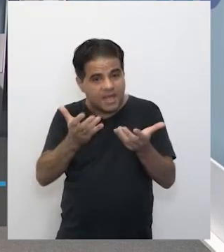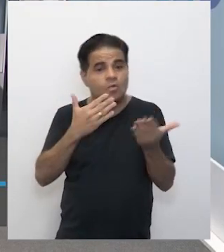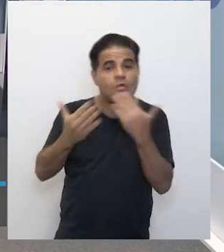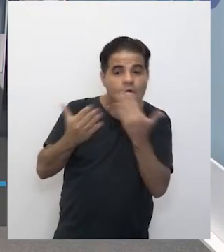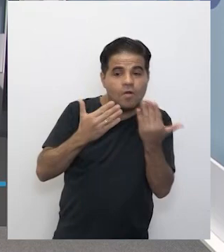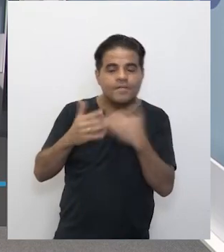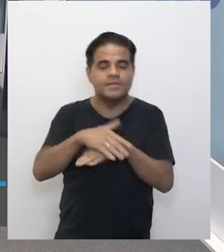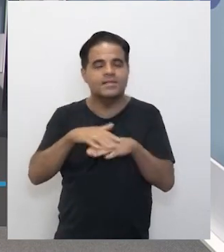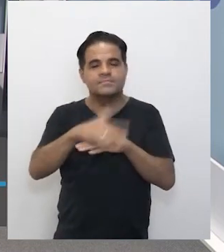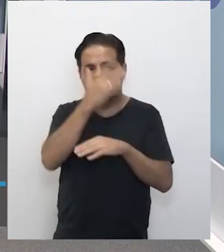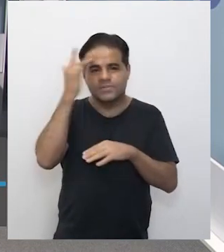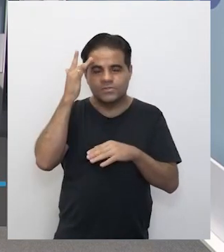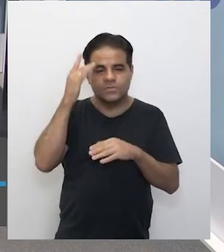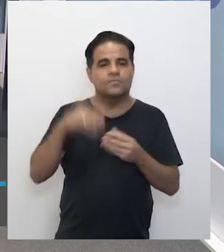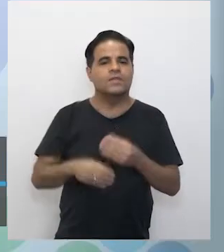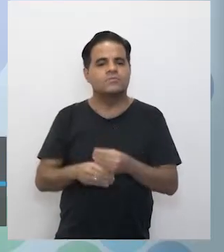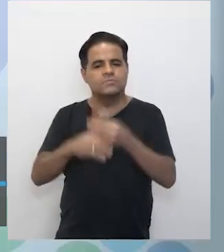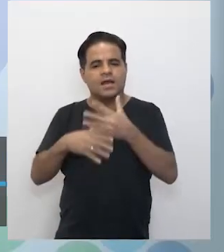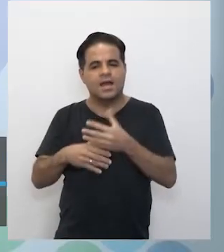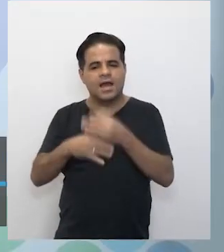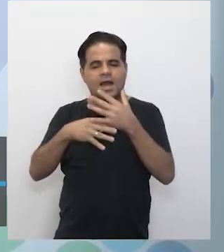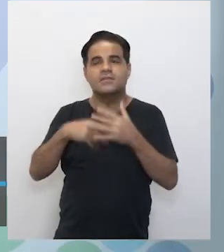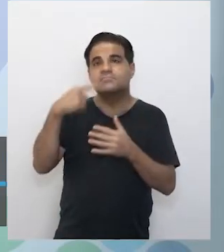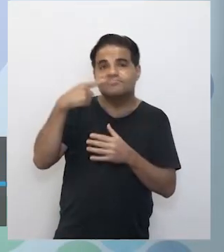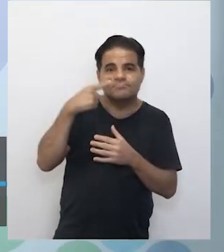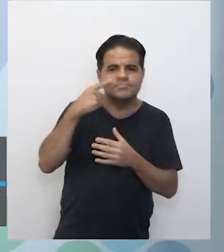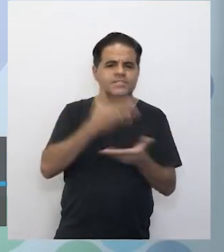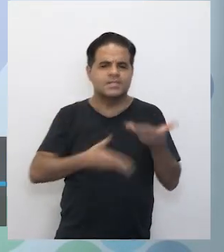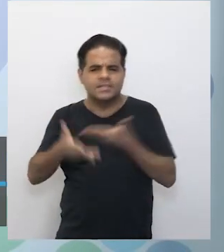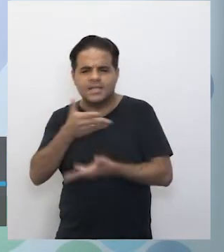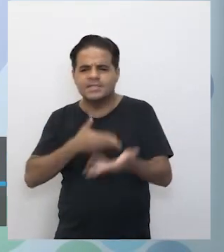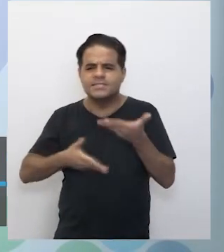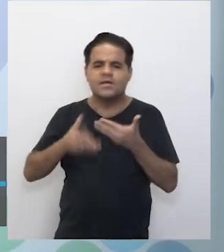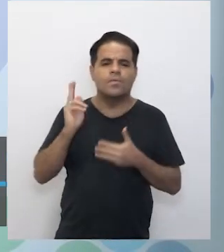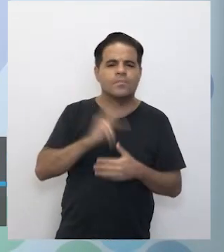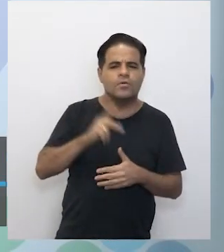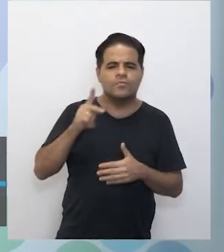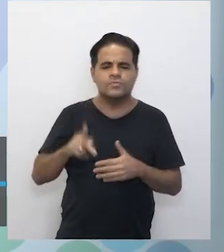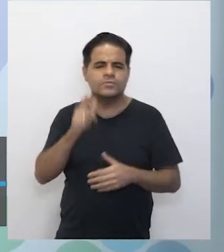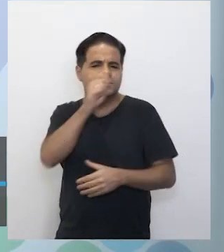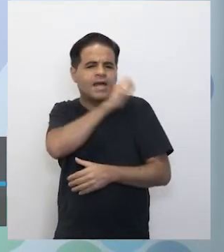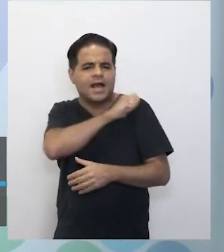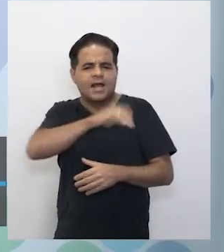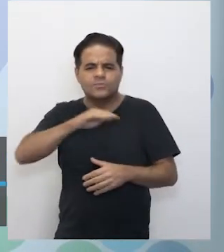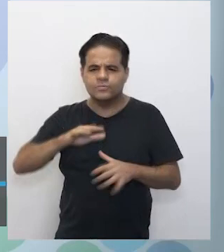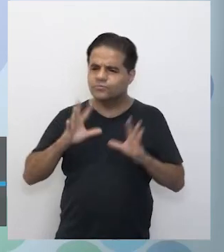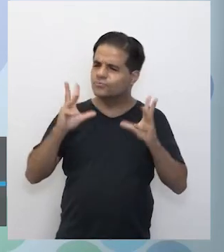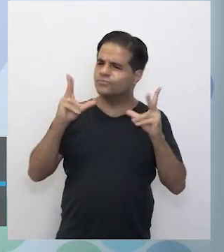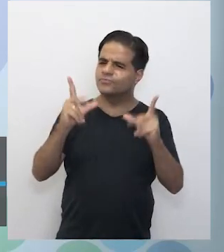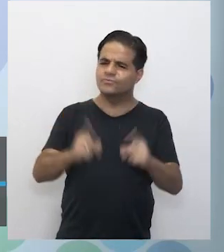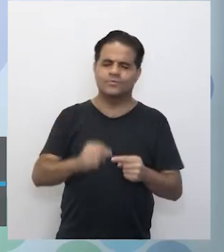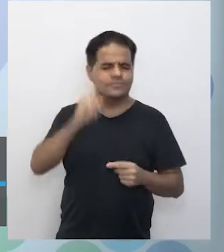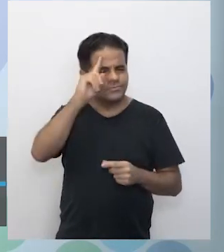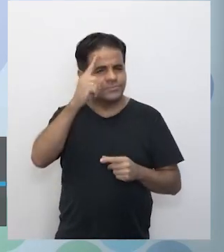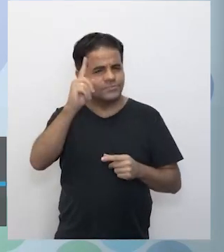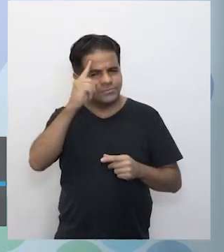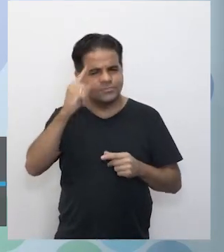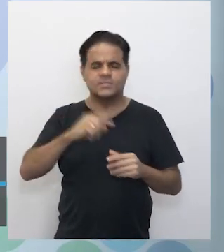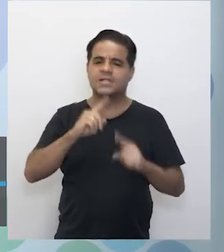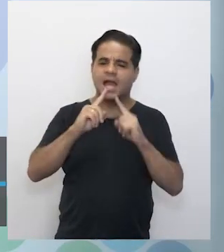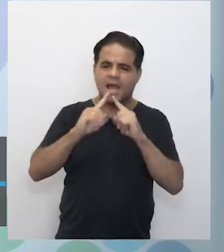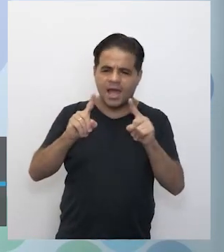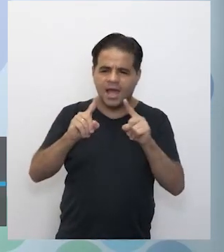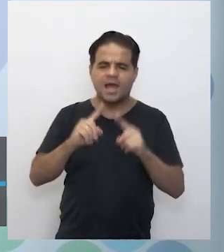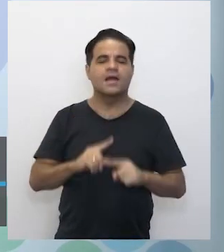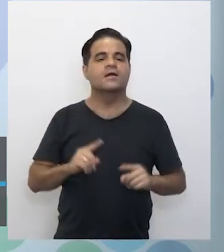pessoas. Sim, Estarei aqui sim. no chat, vendo as interações, professores, alunos, estudantes, todas as dúvidas, interações, críticas,